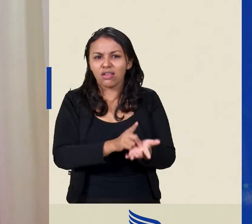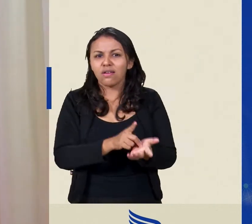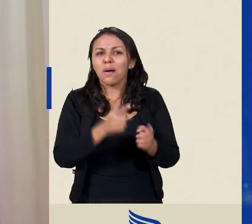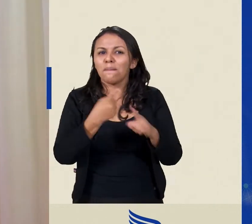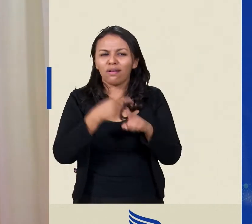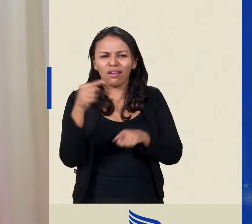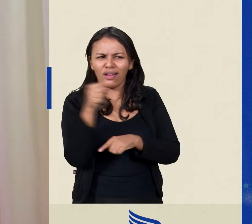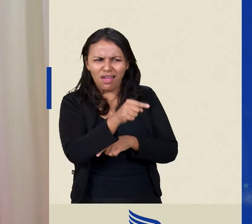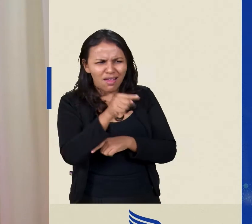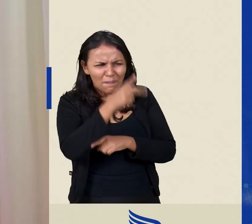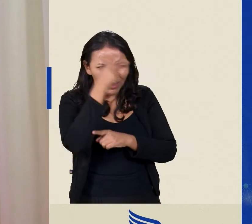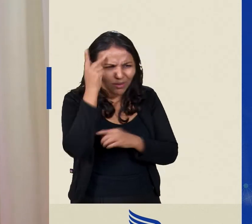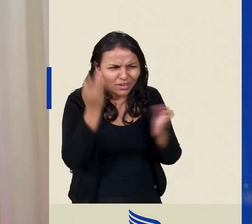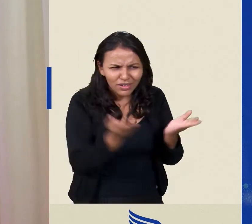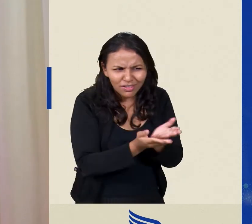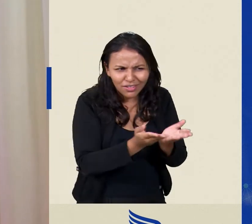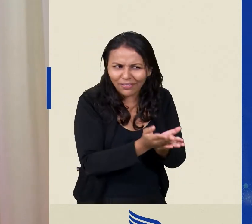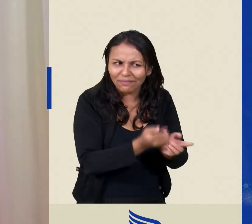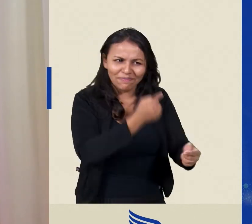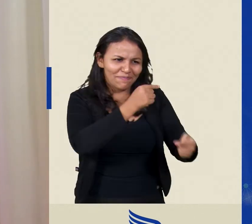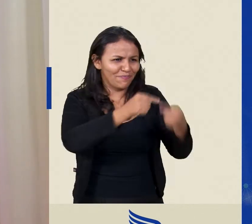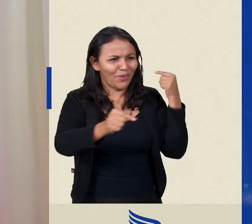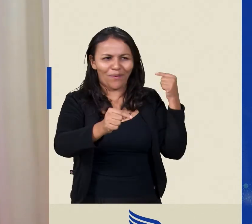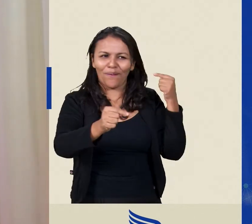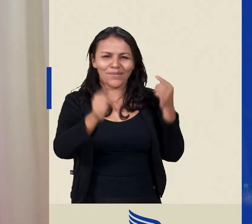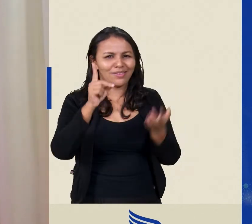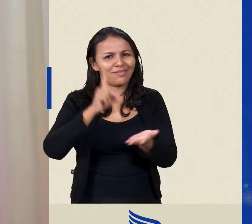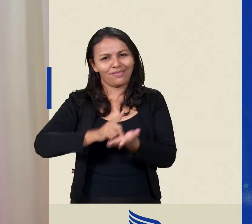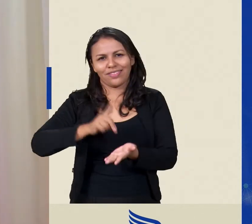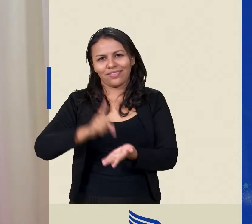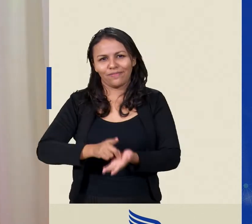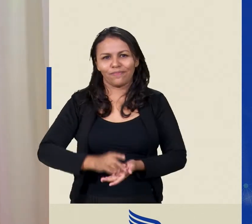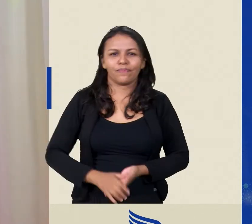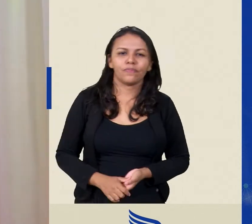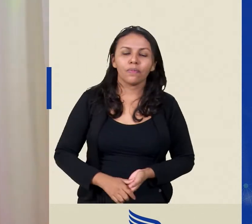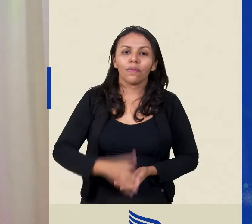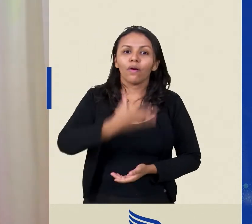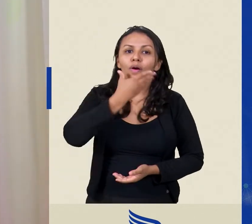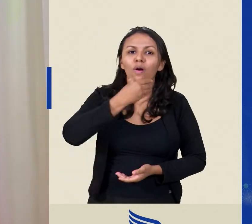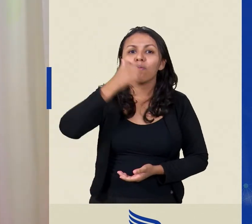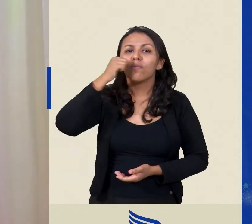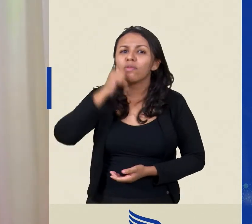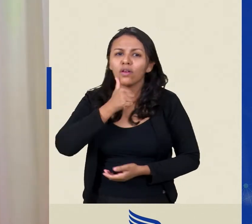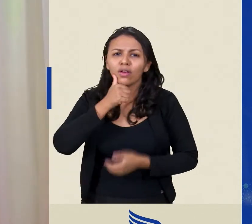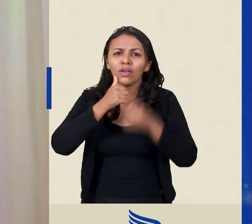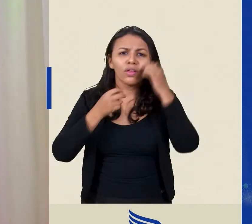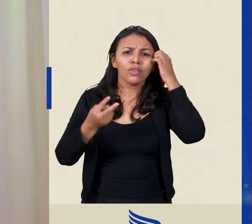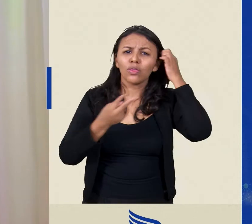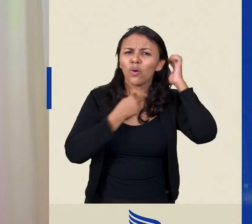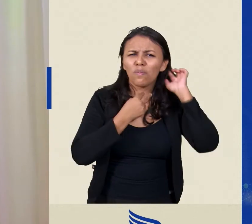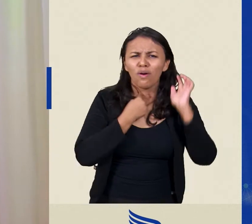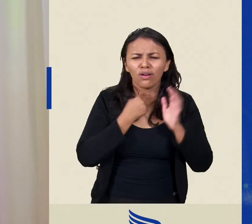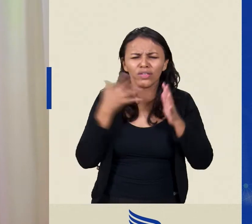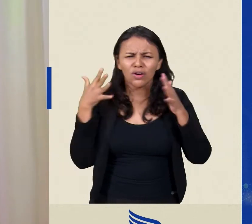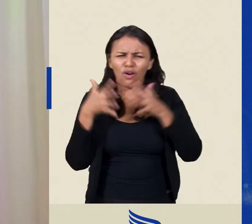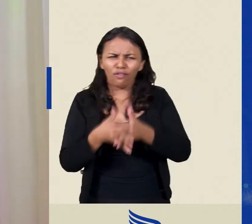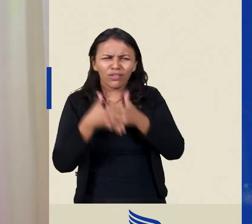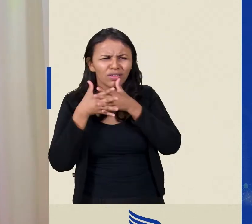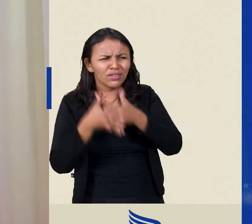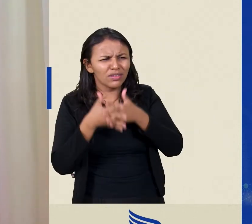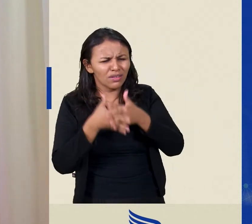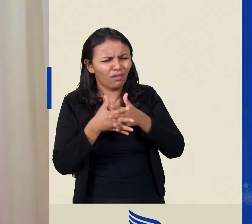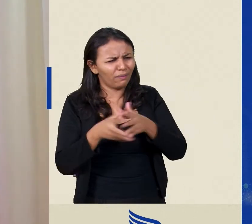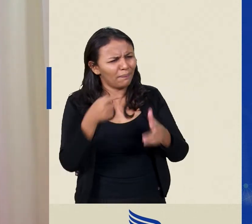em contradição com nossa profissão de fé. Homens e mulheres não devem causar confusão por sua